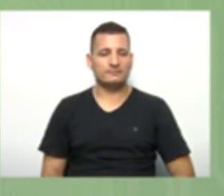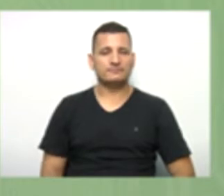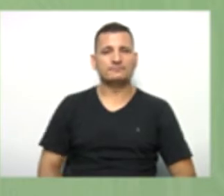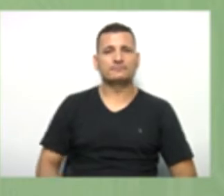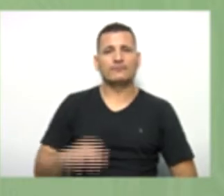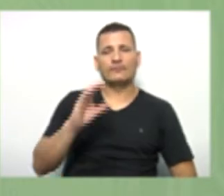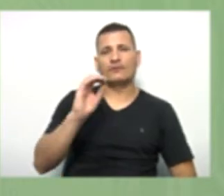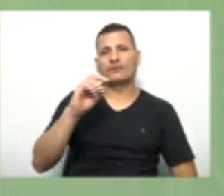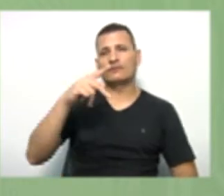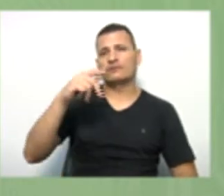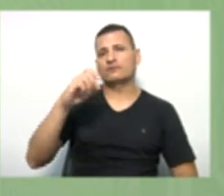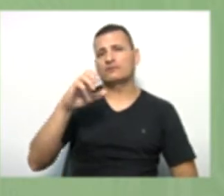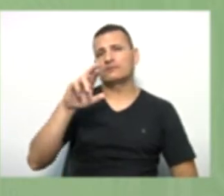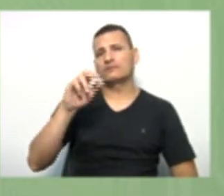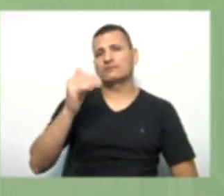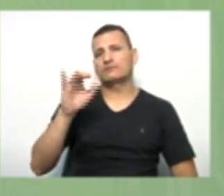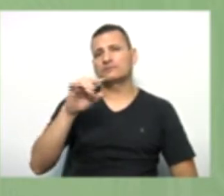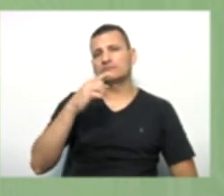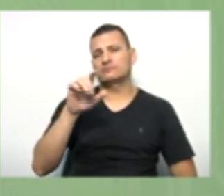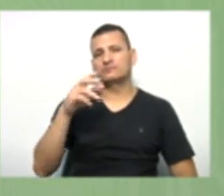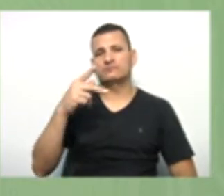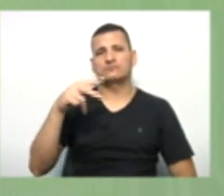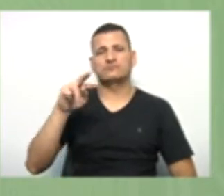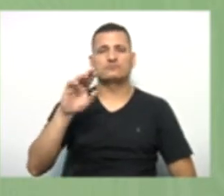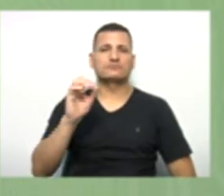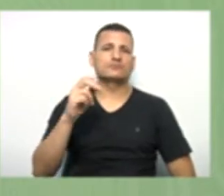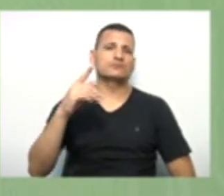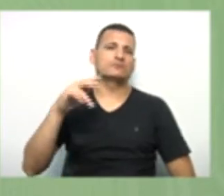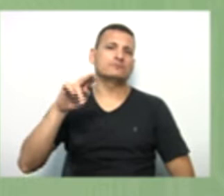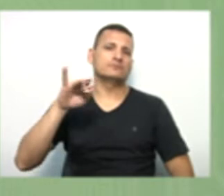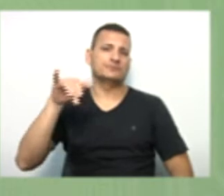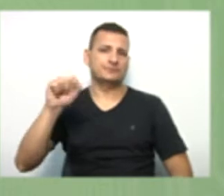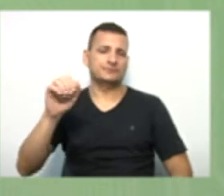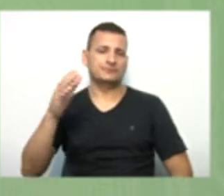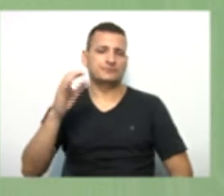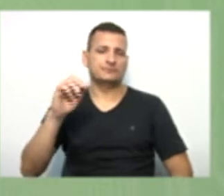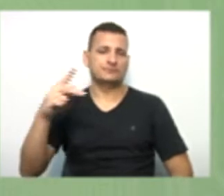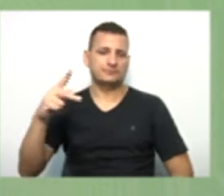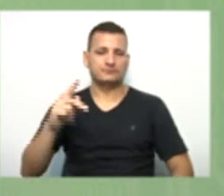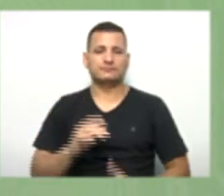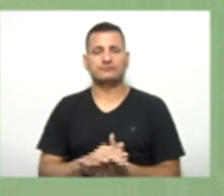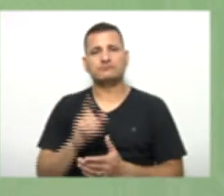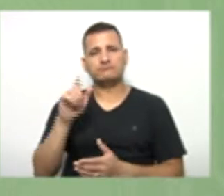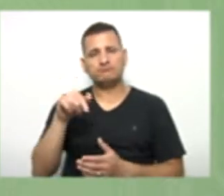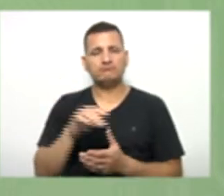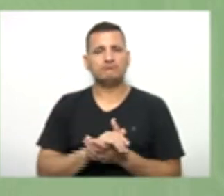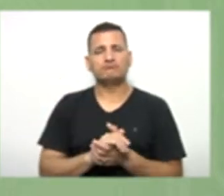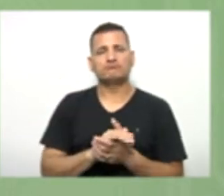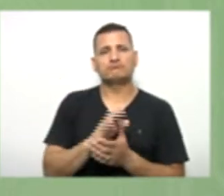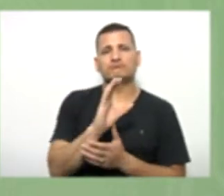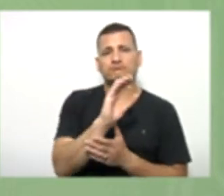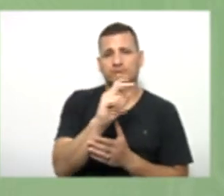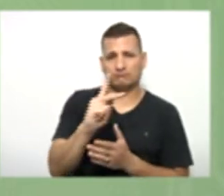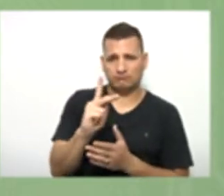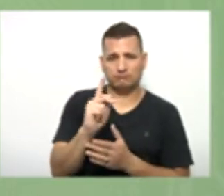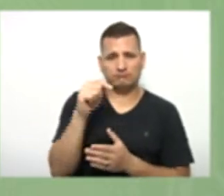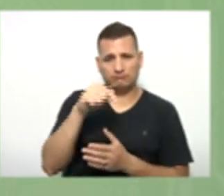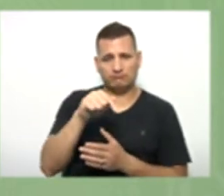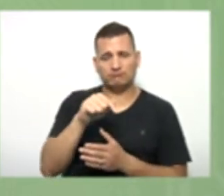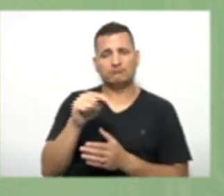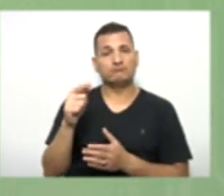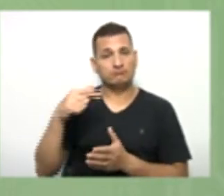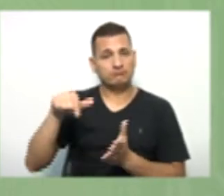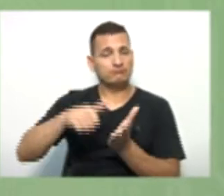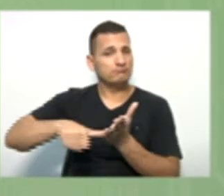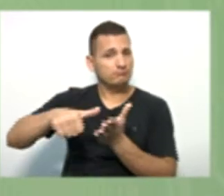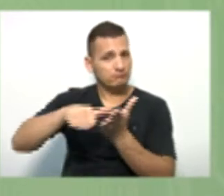Operações próprias de cooperativas. Ato cooperativo. Atos praticados entre as cooperativas e seus associados para a